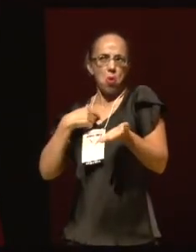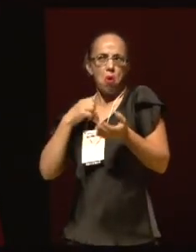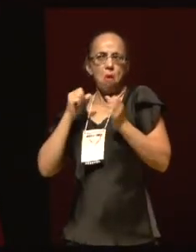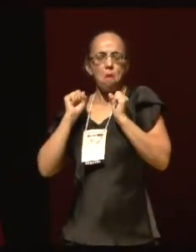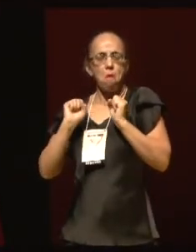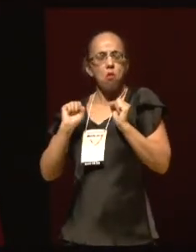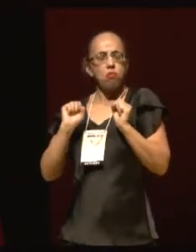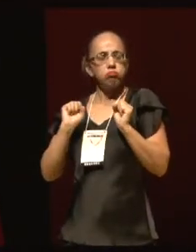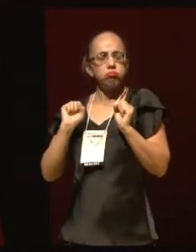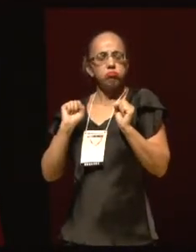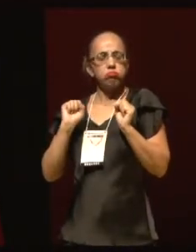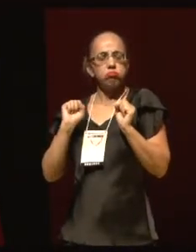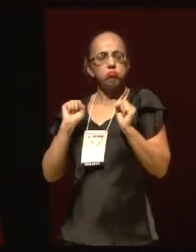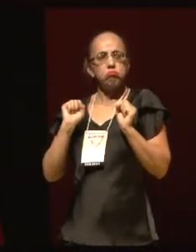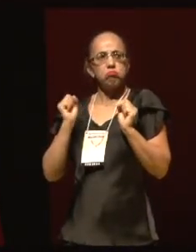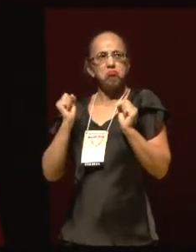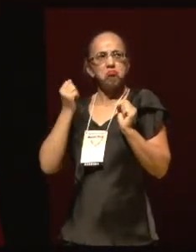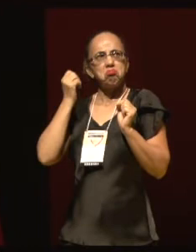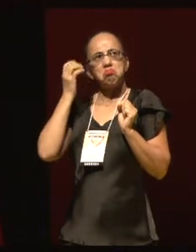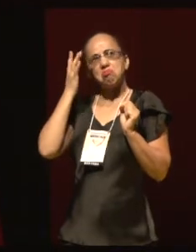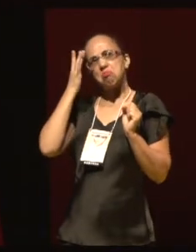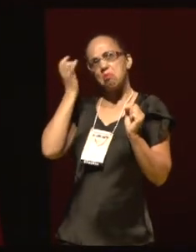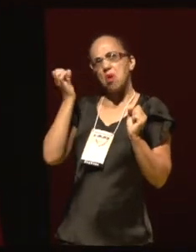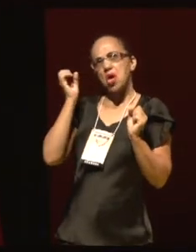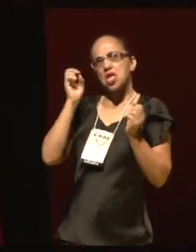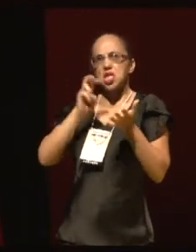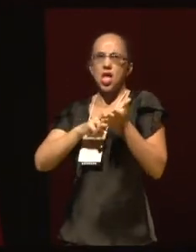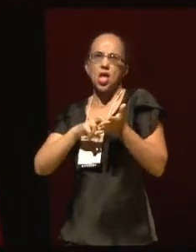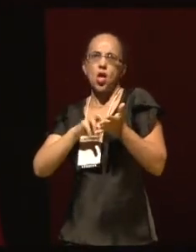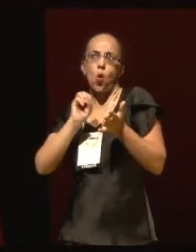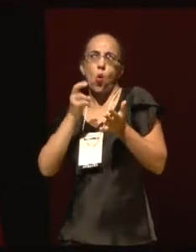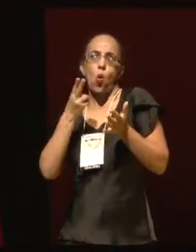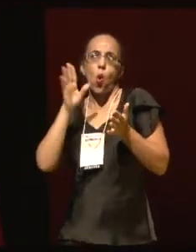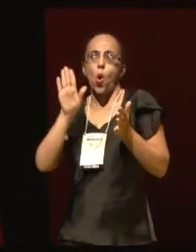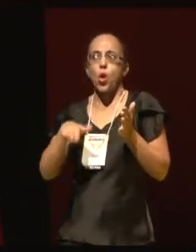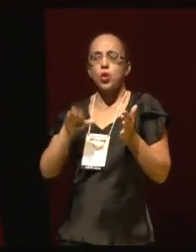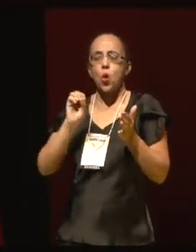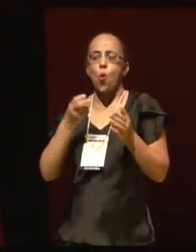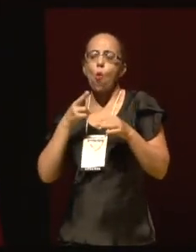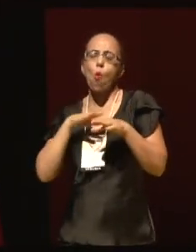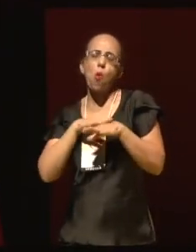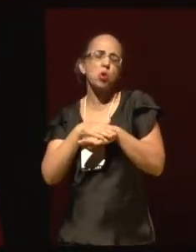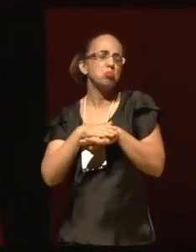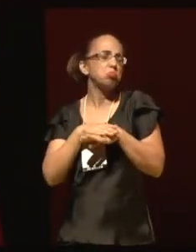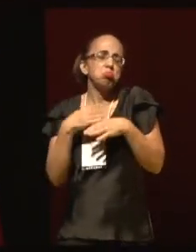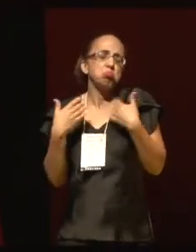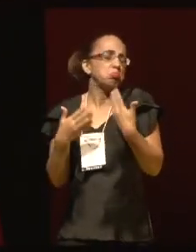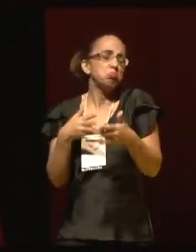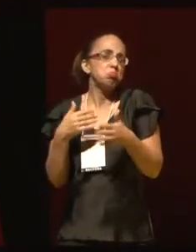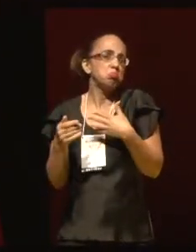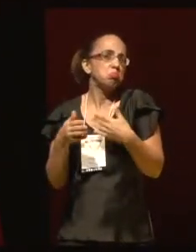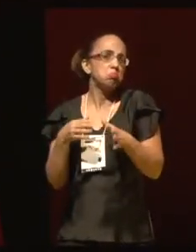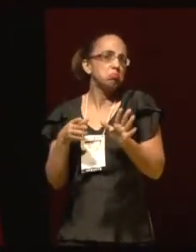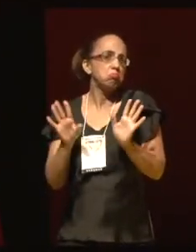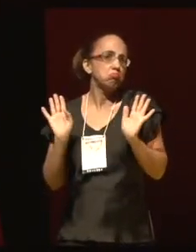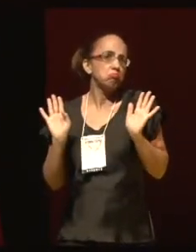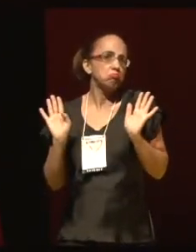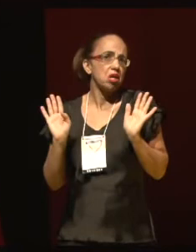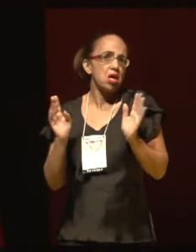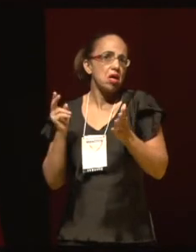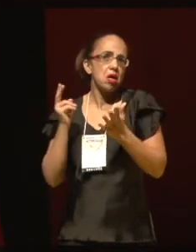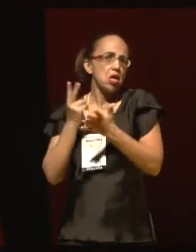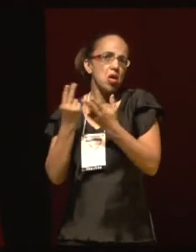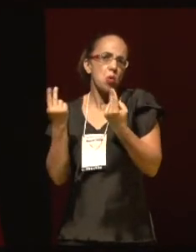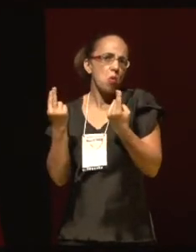umas em vezes na manhã, outras vezes na tarde, outras vezes em à noite, não é uma obrigação, se instalou um sentimento.